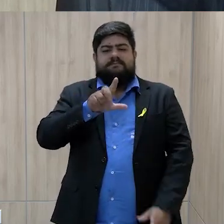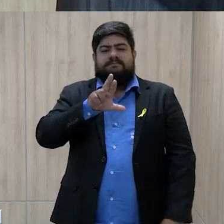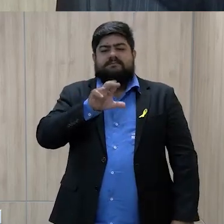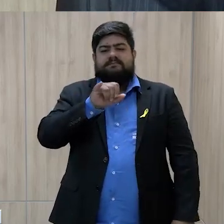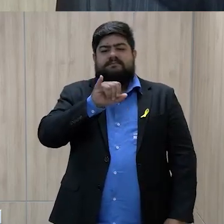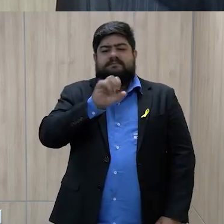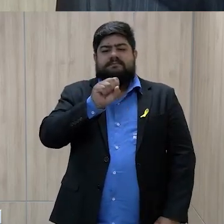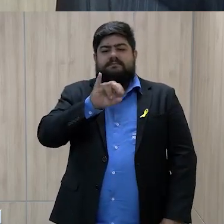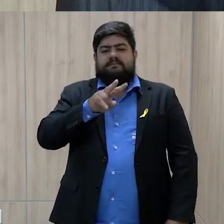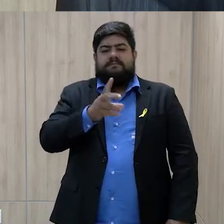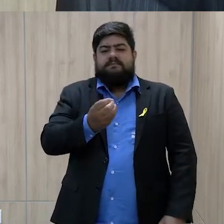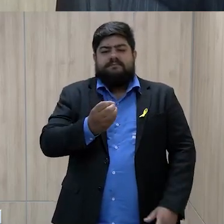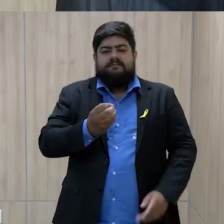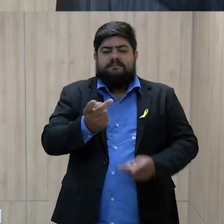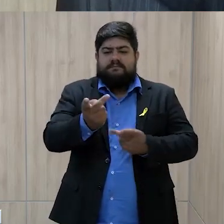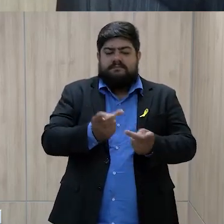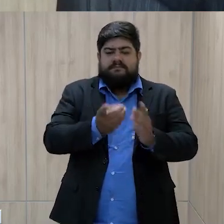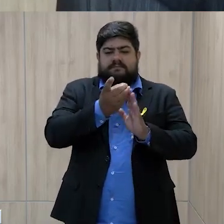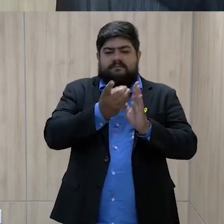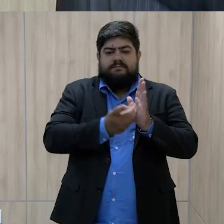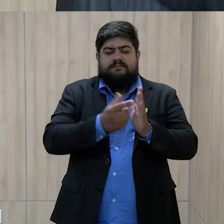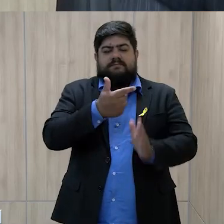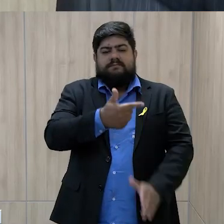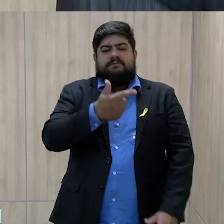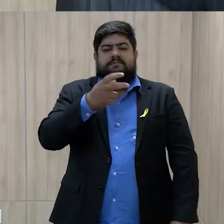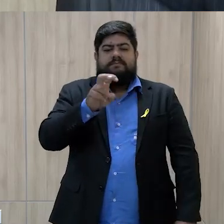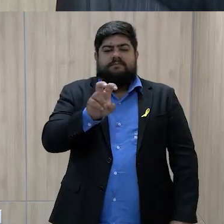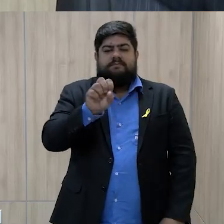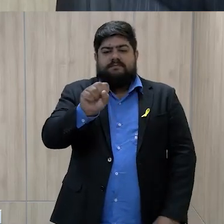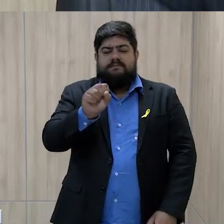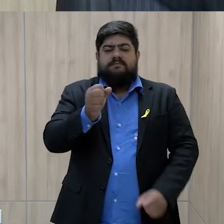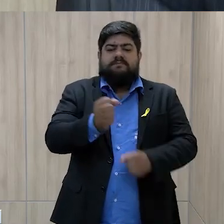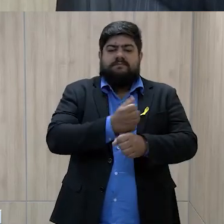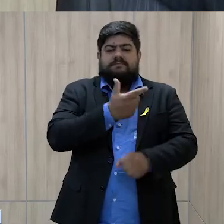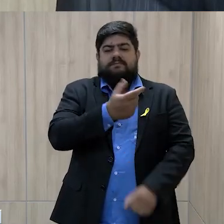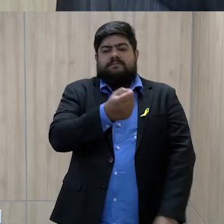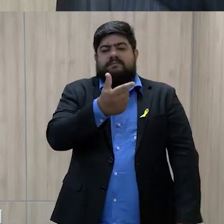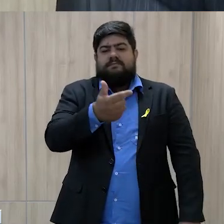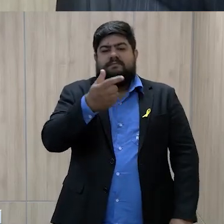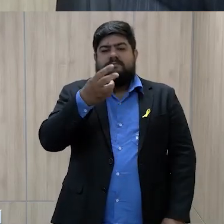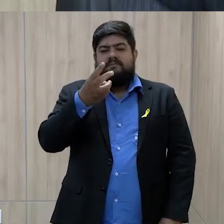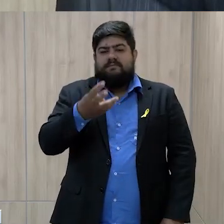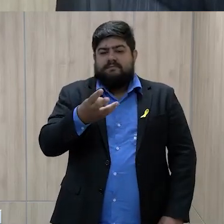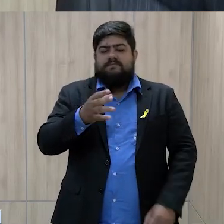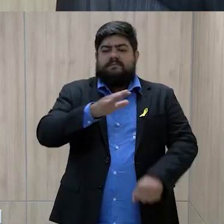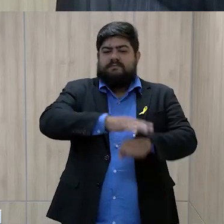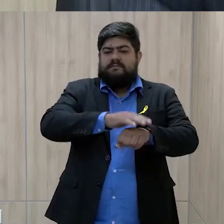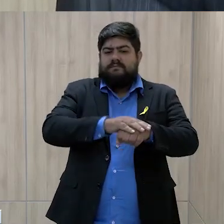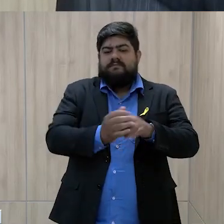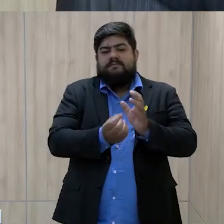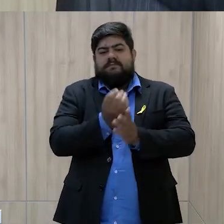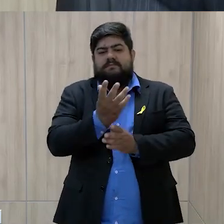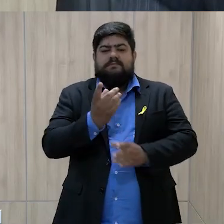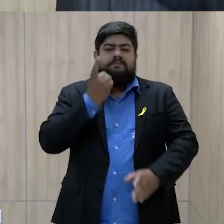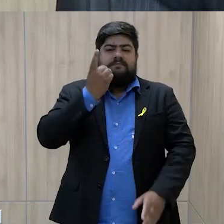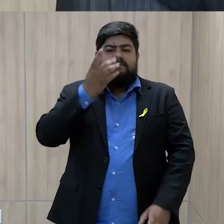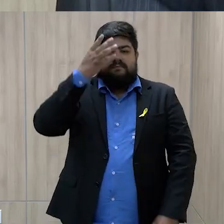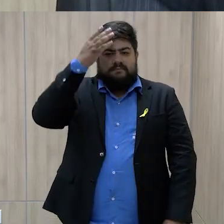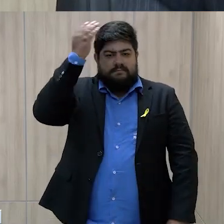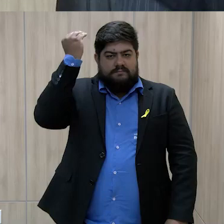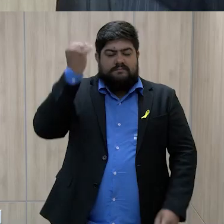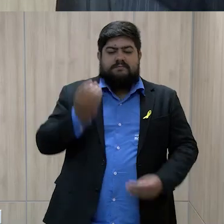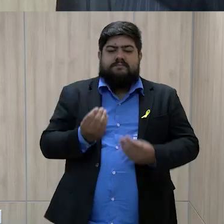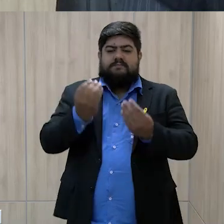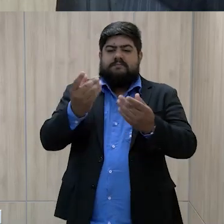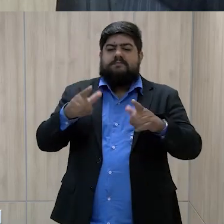para relatar Deputado Luiz projeto decreto legislativo no 258 2023 de autoria Deputado